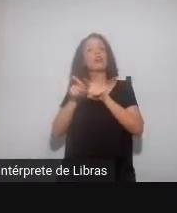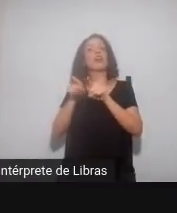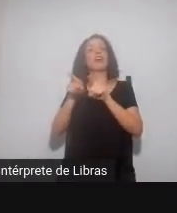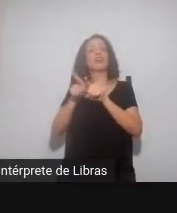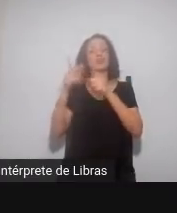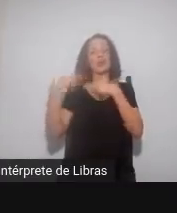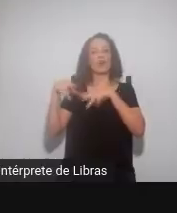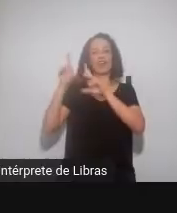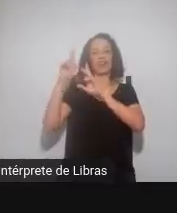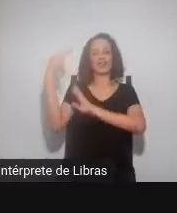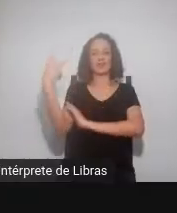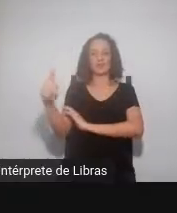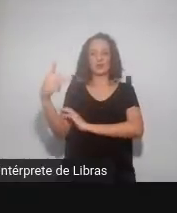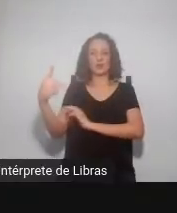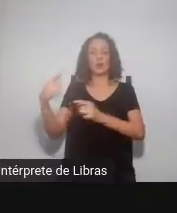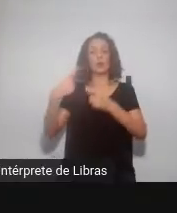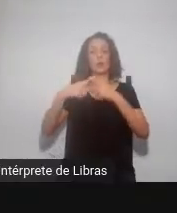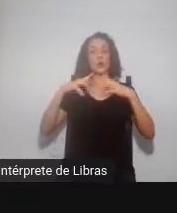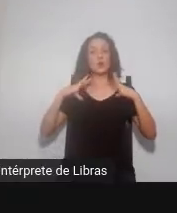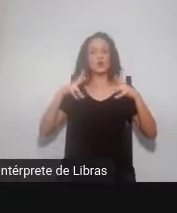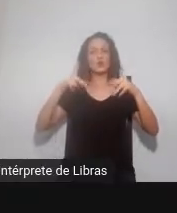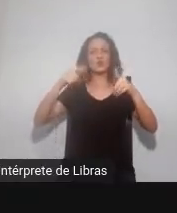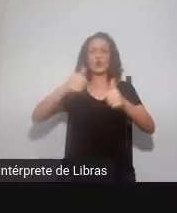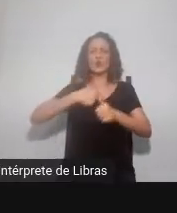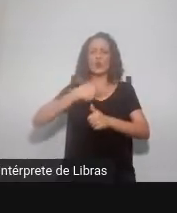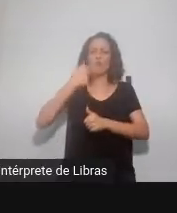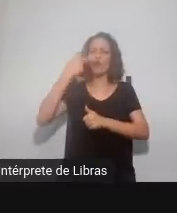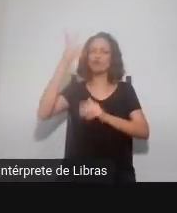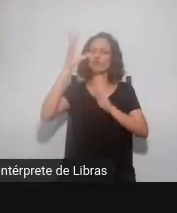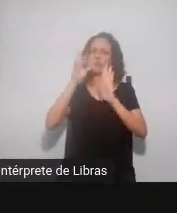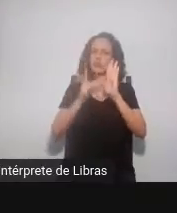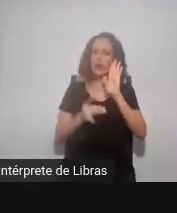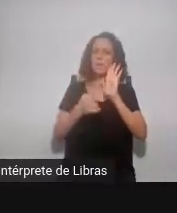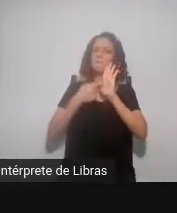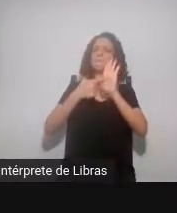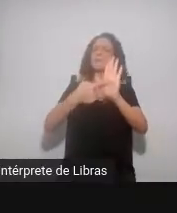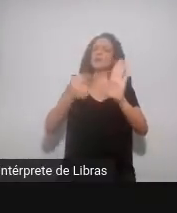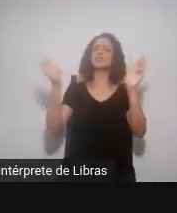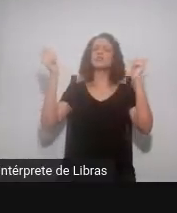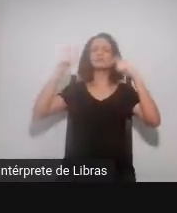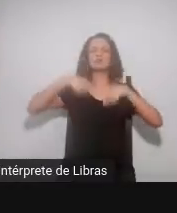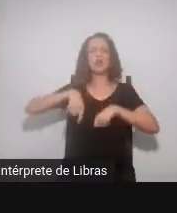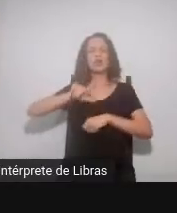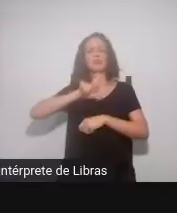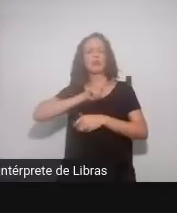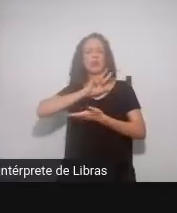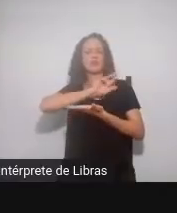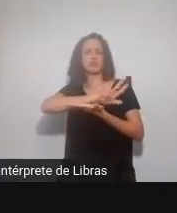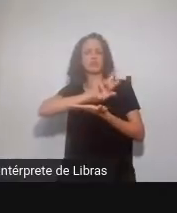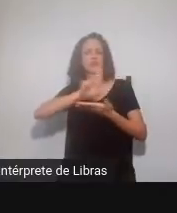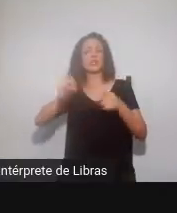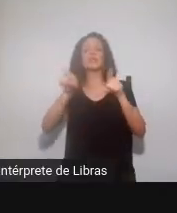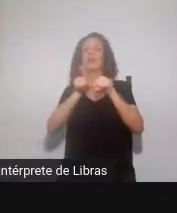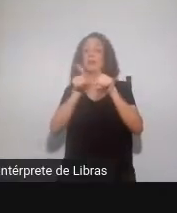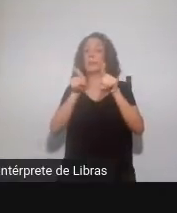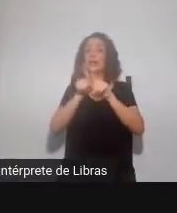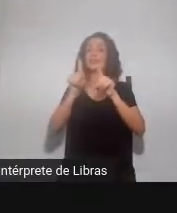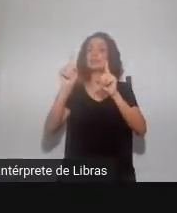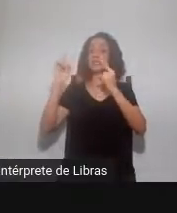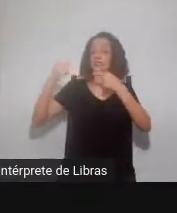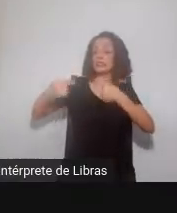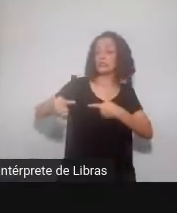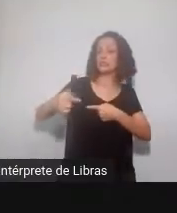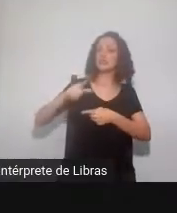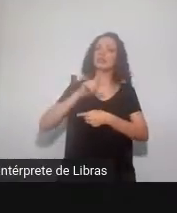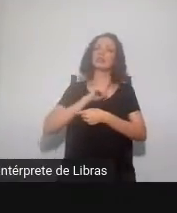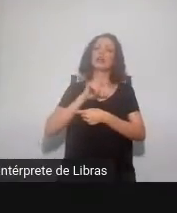vou falar e mostrar aqui, com todas as suas possibilidades e limitações, foram construídas